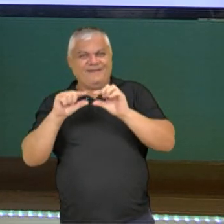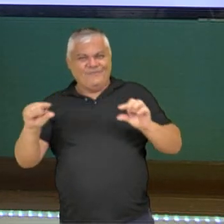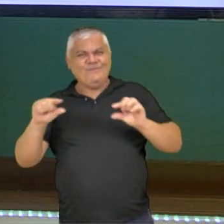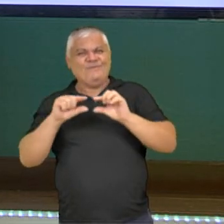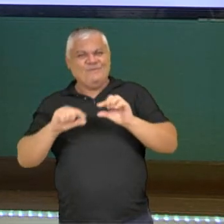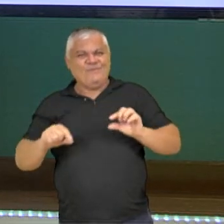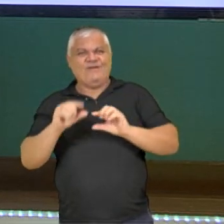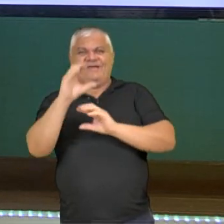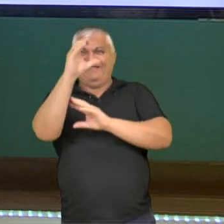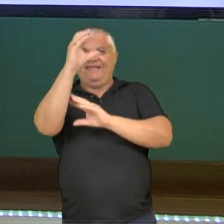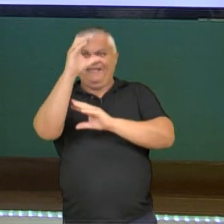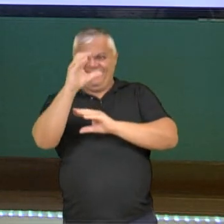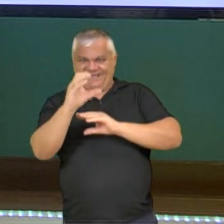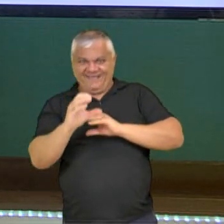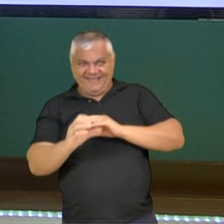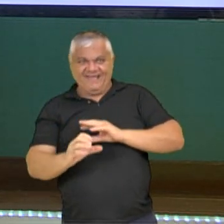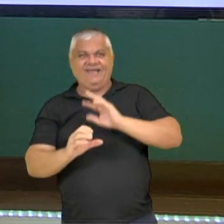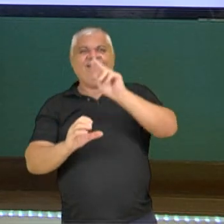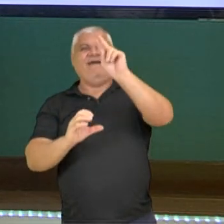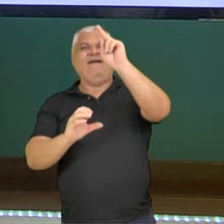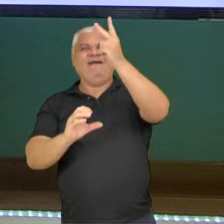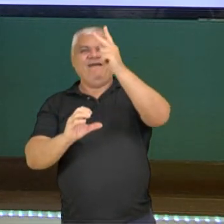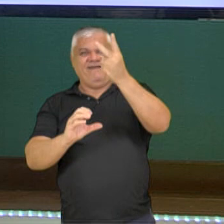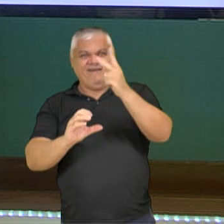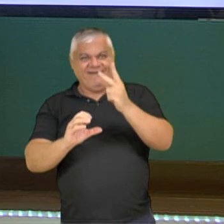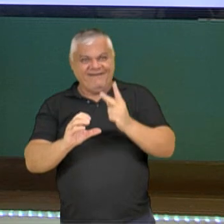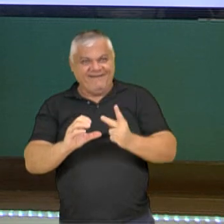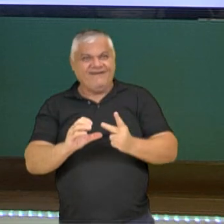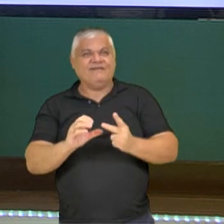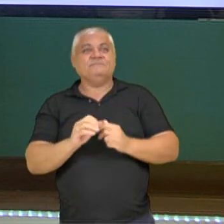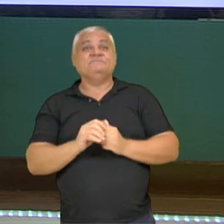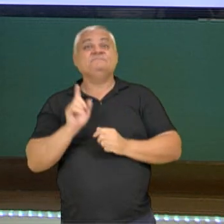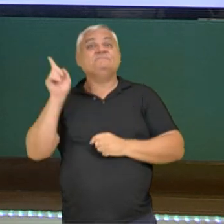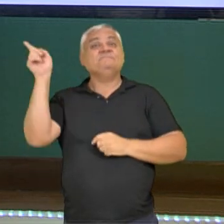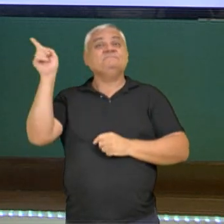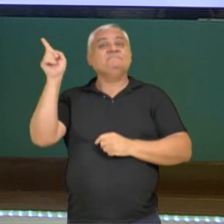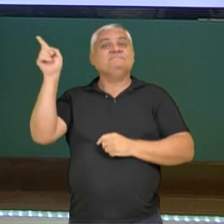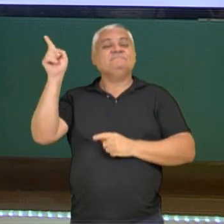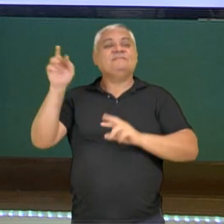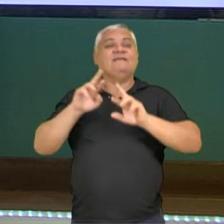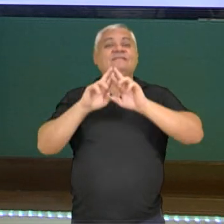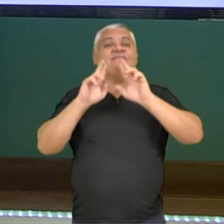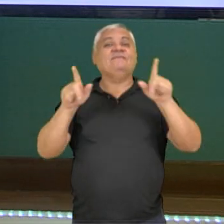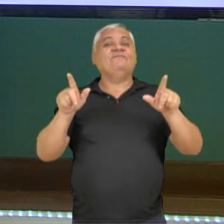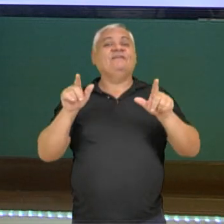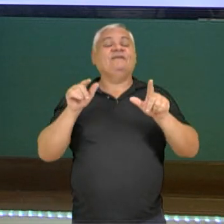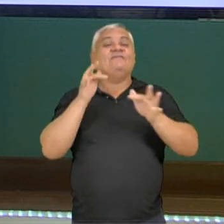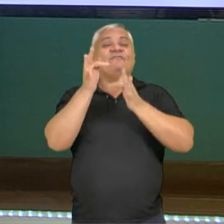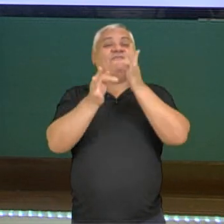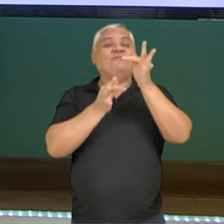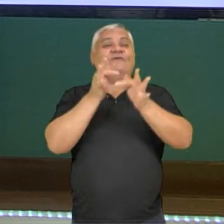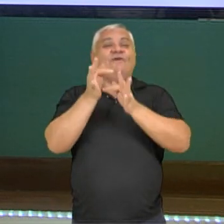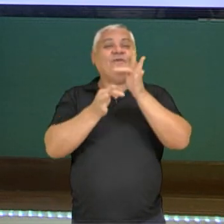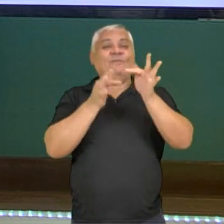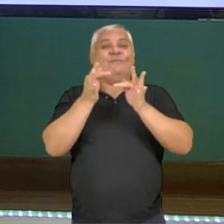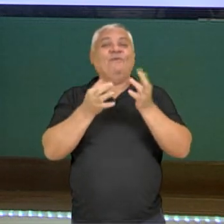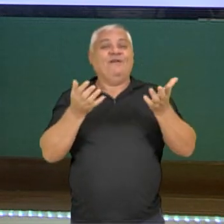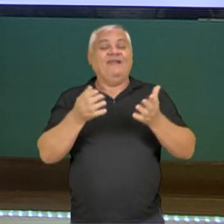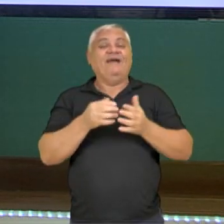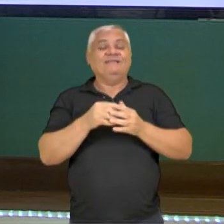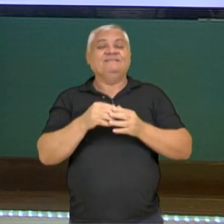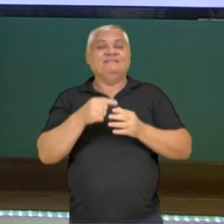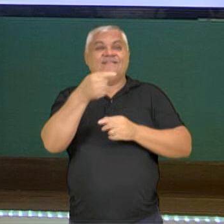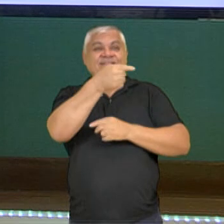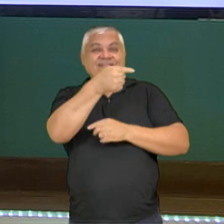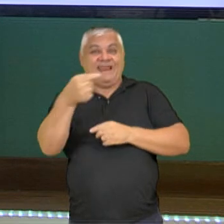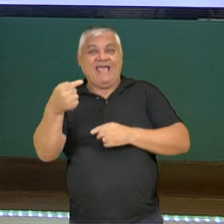os carbonos e os hidrogênios representados nele. Agora, nesta fórmula de bastão ou traço,